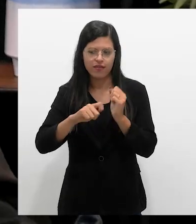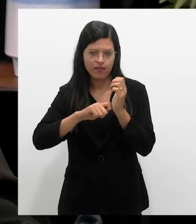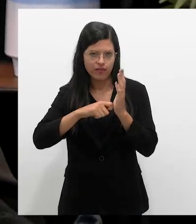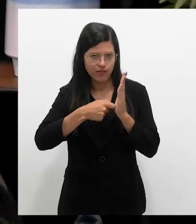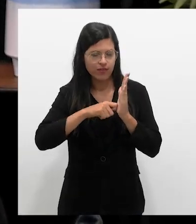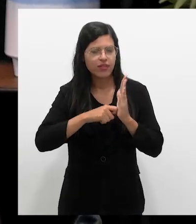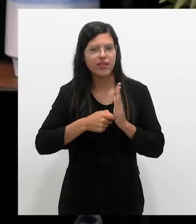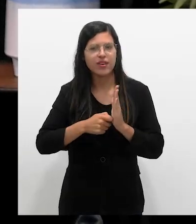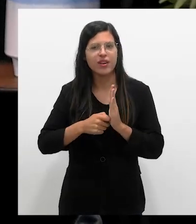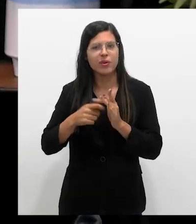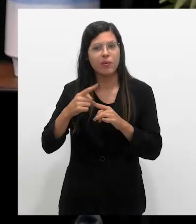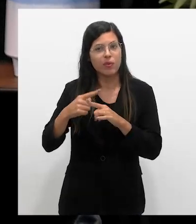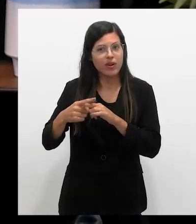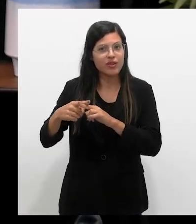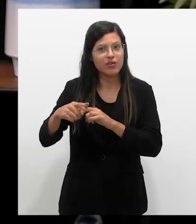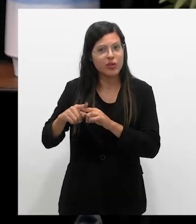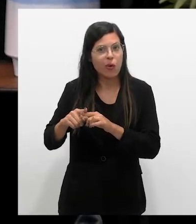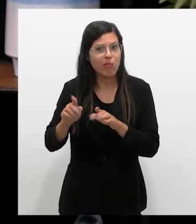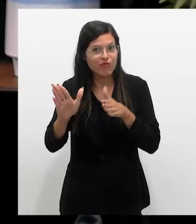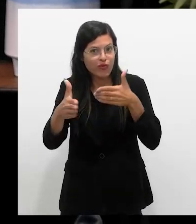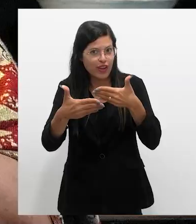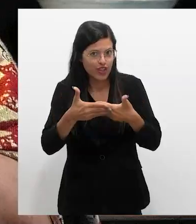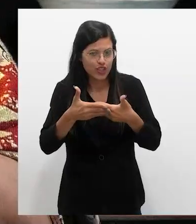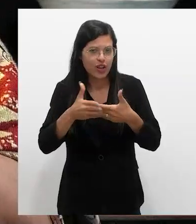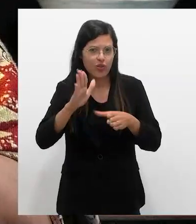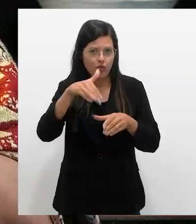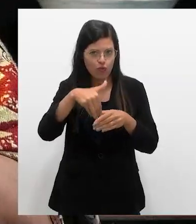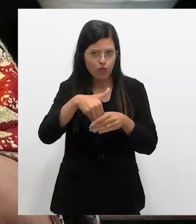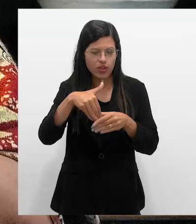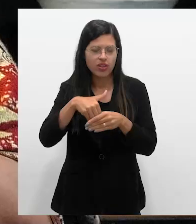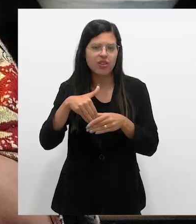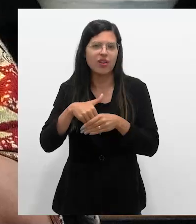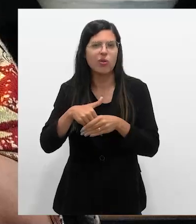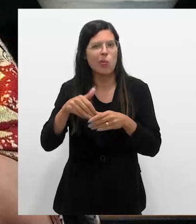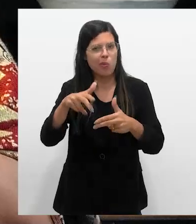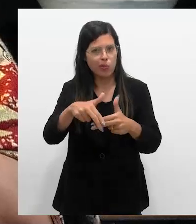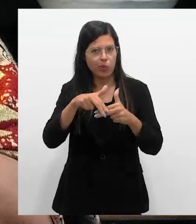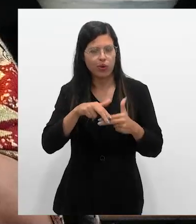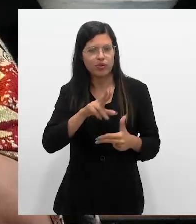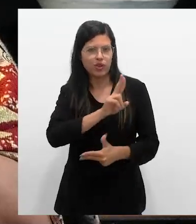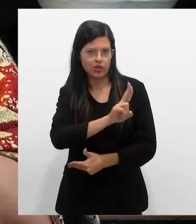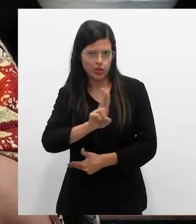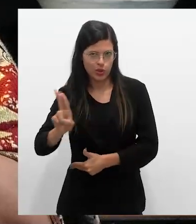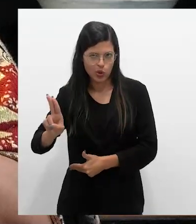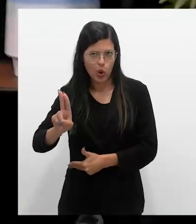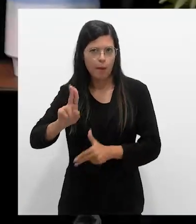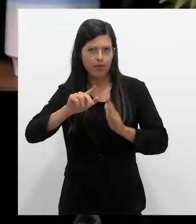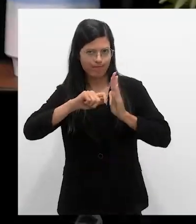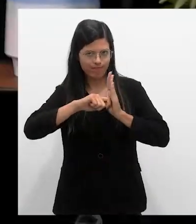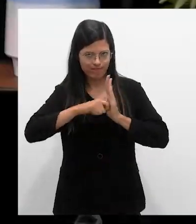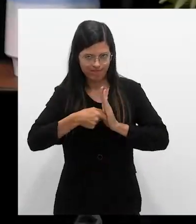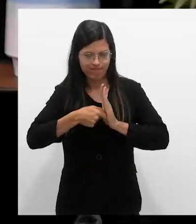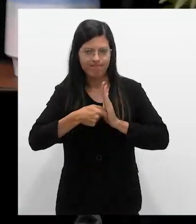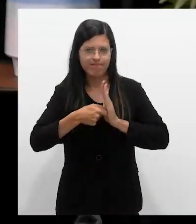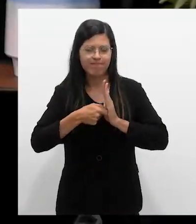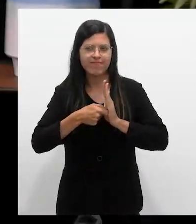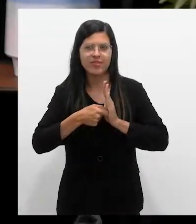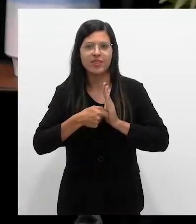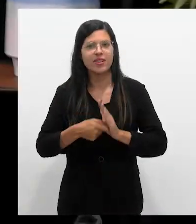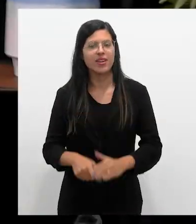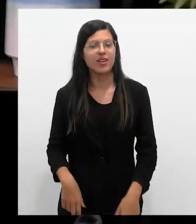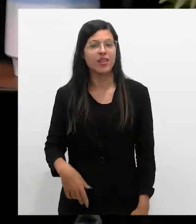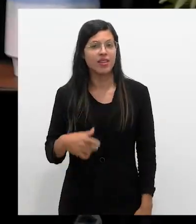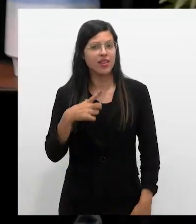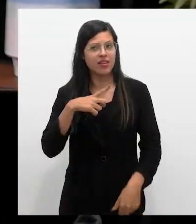à chave, votando apenas entre eles. Daí o nome conclave. Conclave, com chave. Trancados à